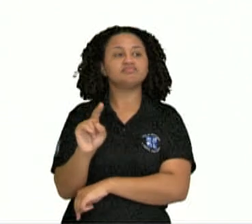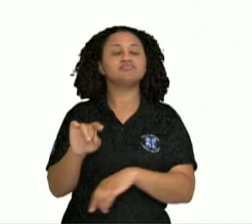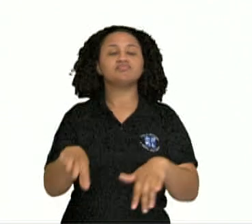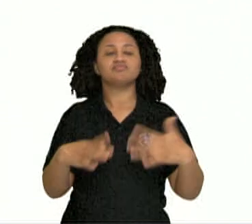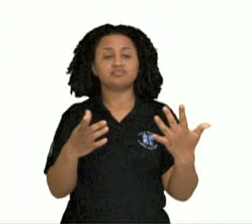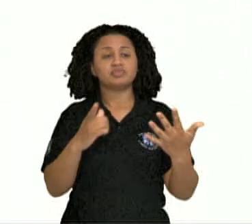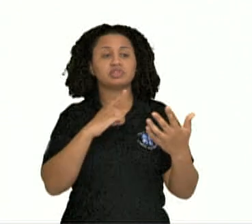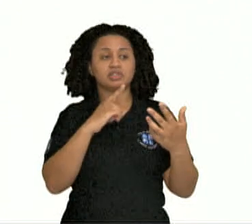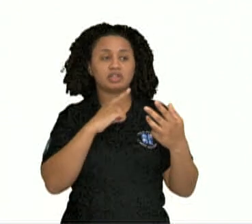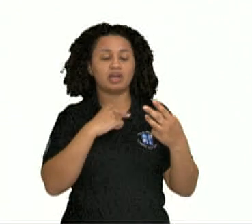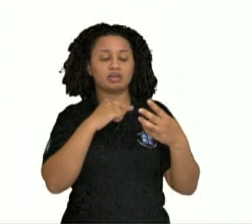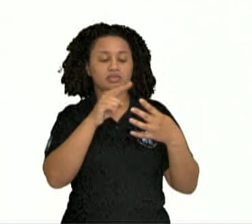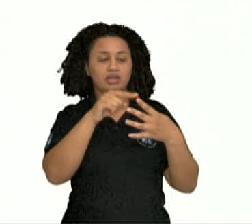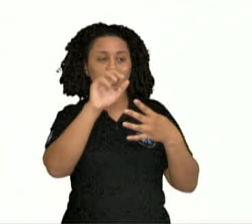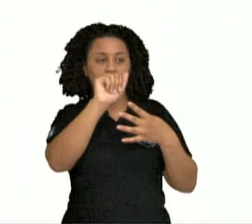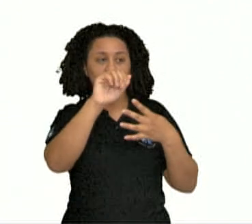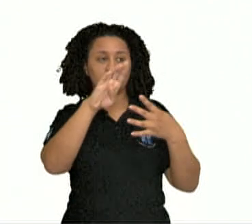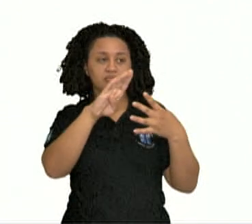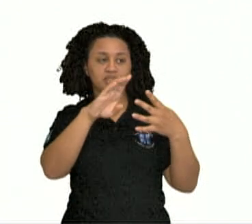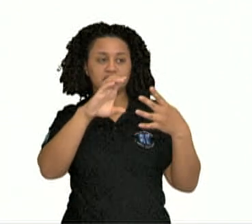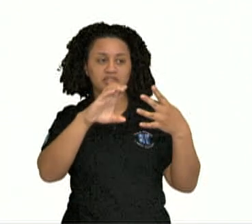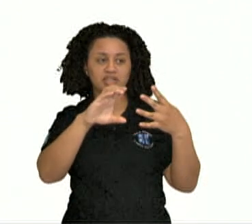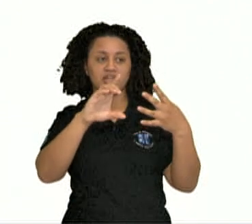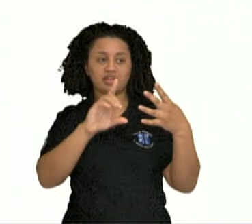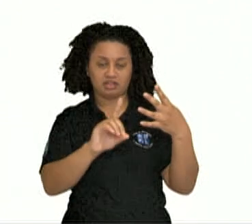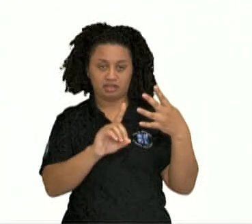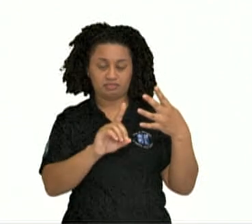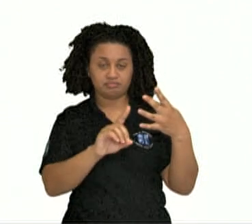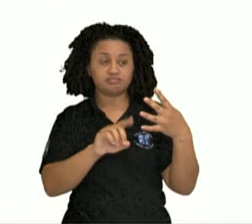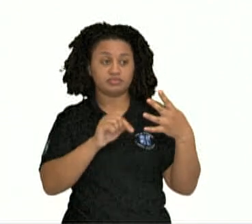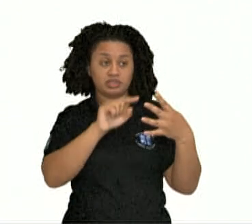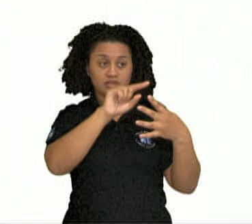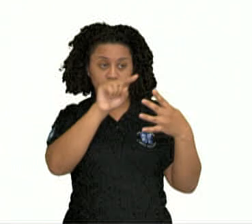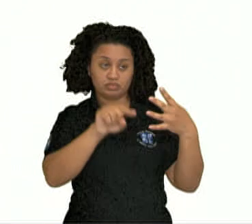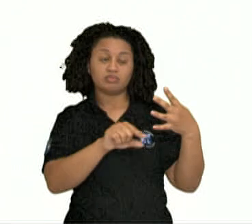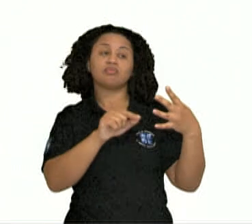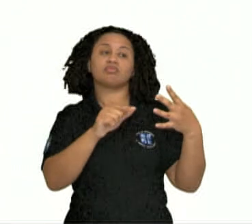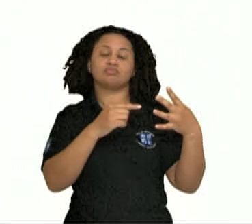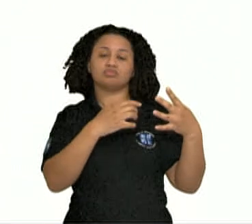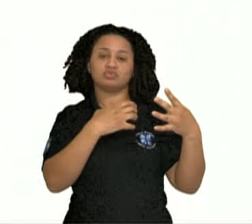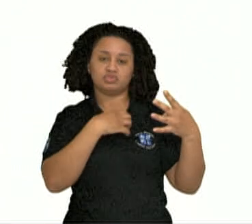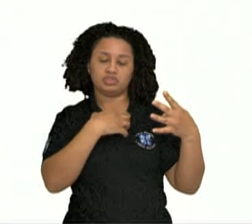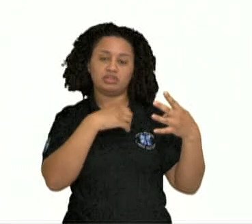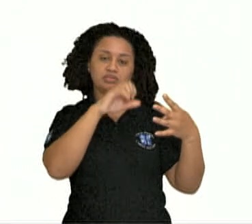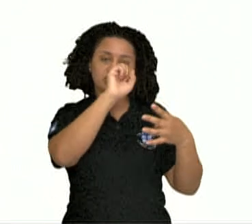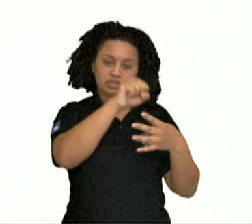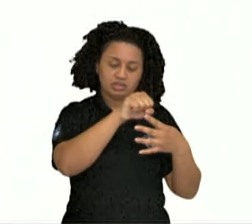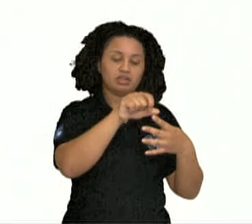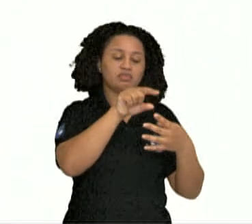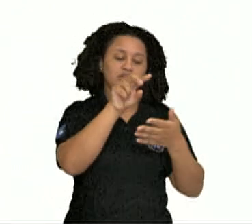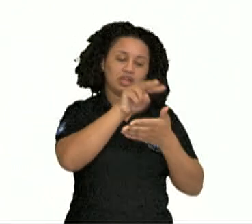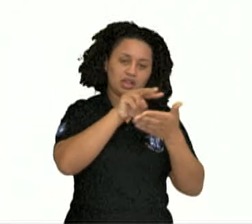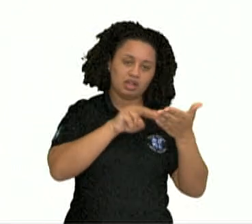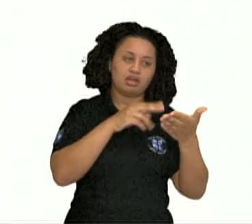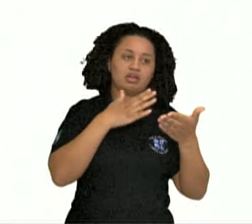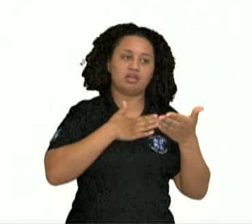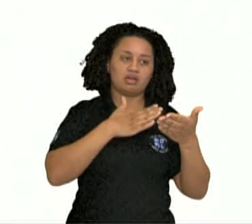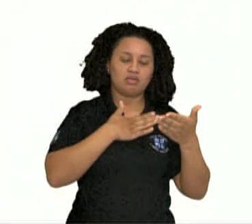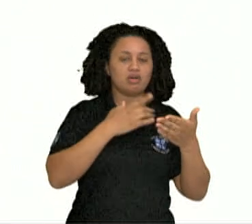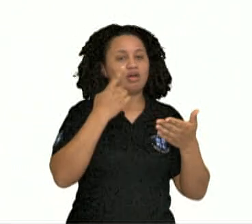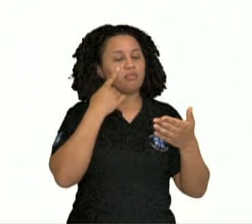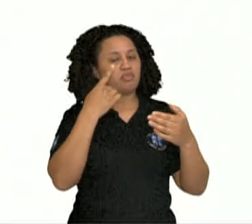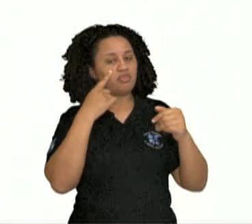temos aí as frases A, B, C e D para você ler com calma, né? Analisando